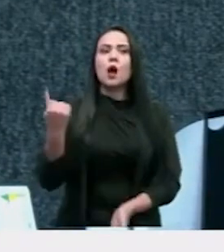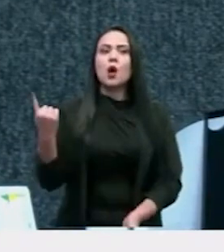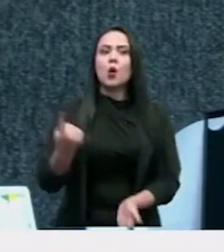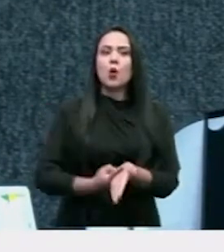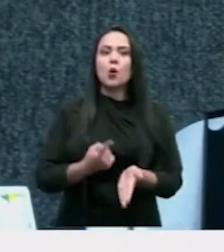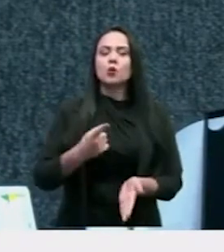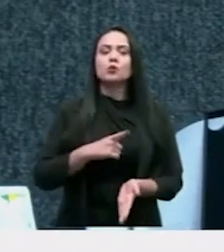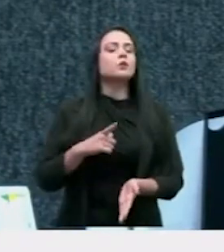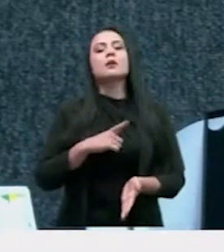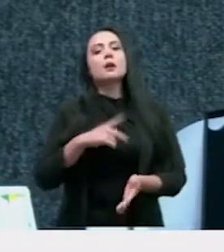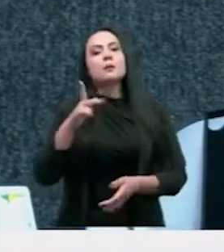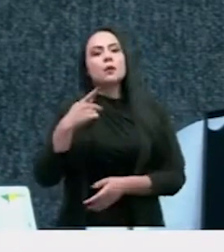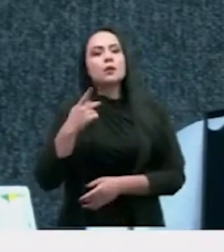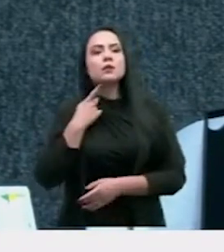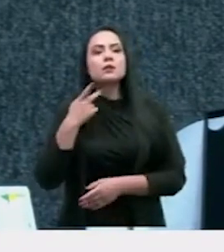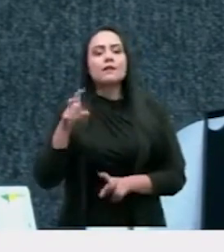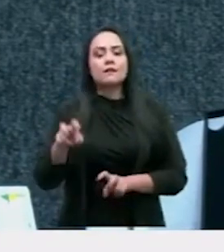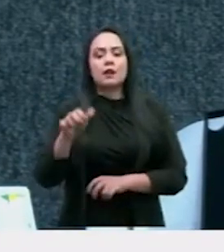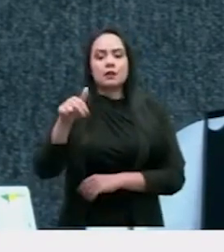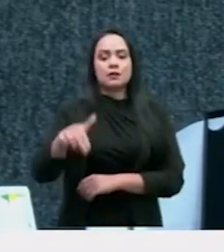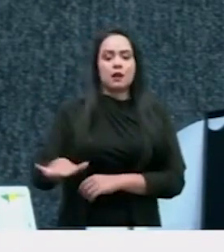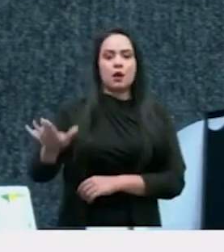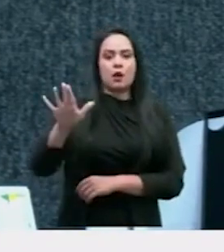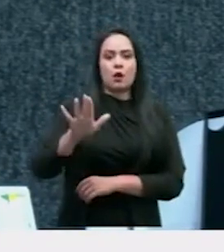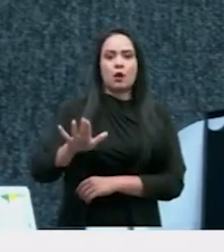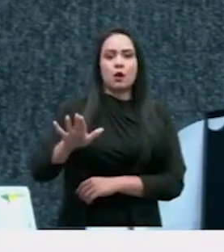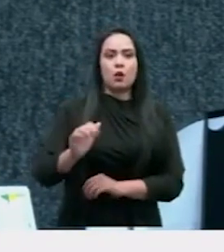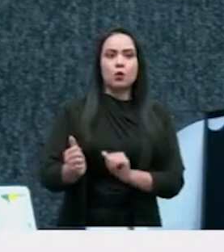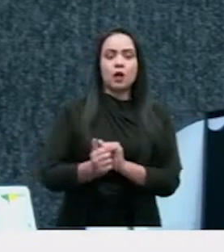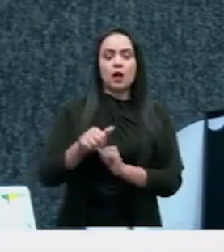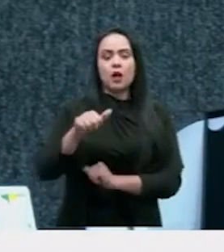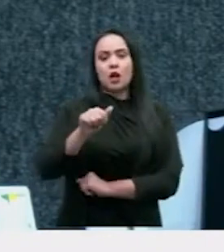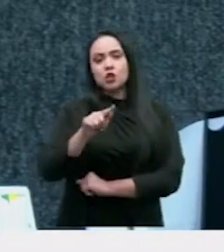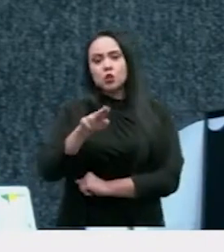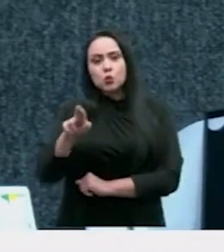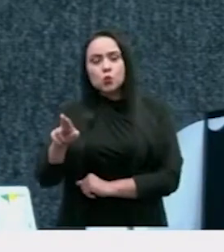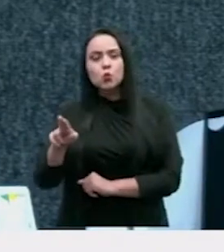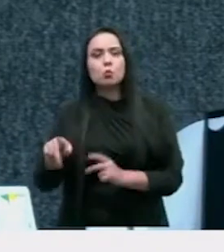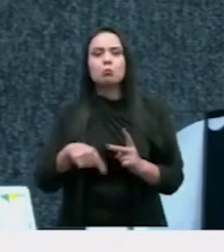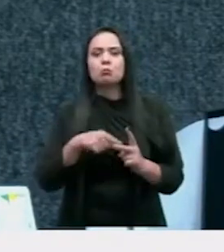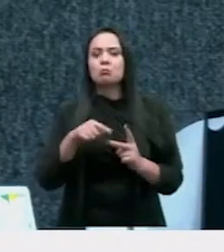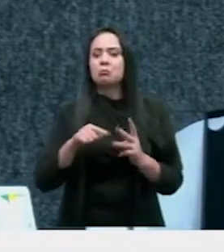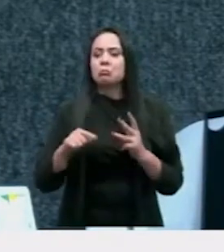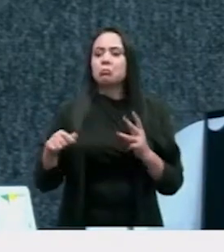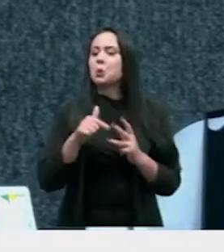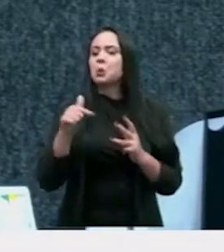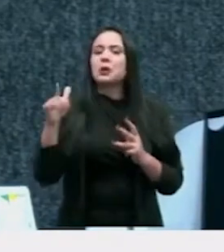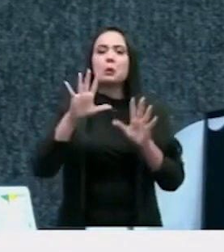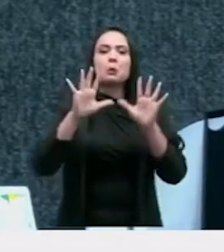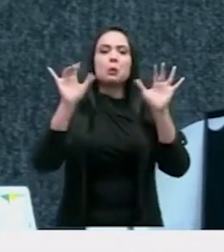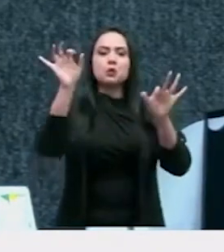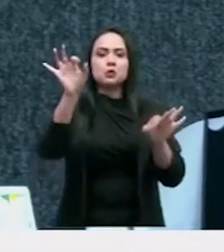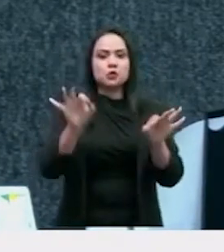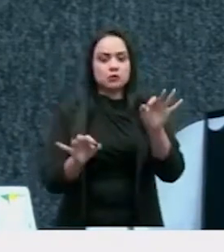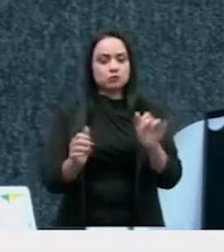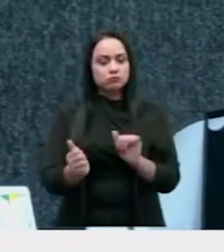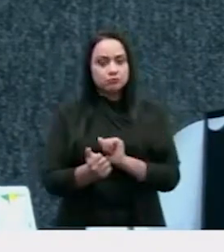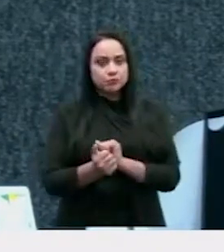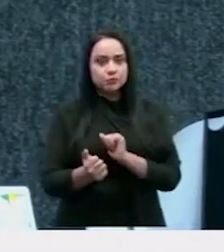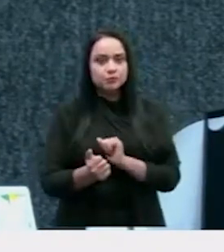a Procuradoria Geral da Fazenda Nacional com a Agu com o Superior Tribunal de Justiça numa portaria